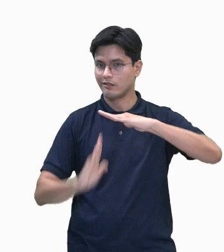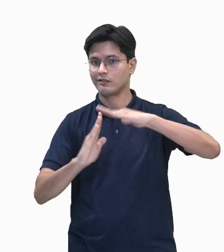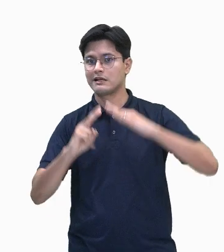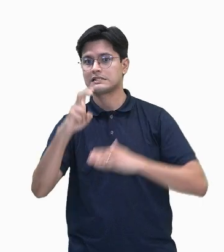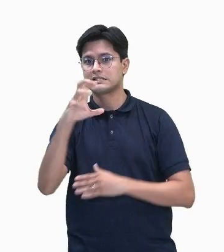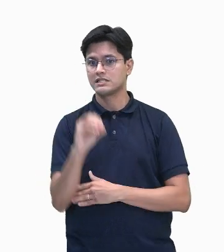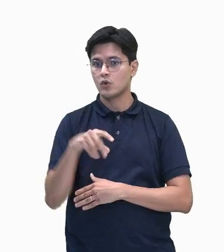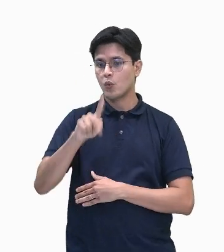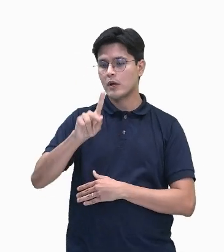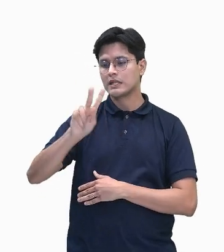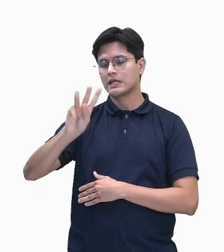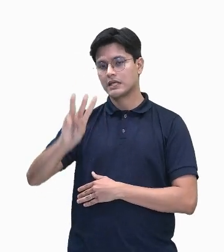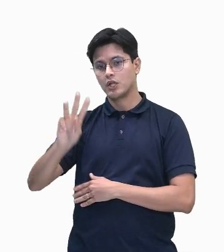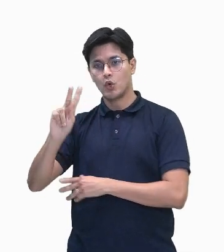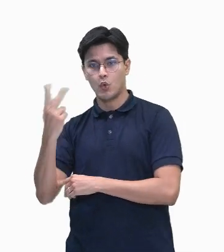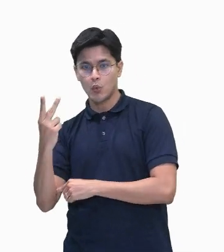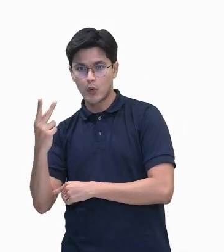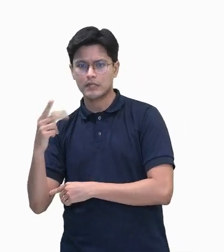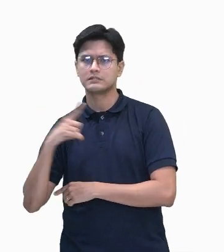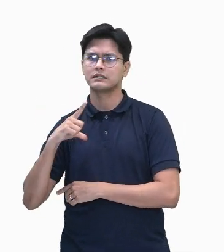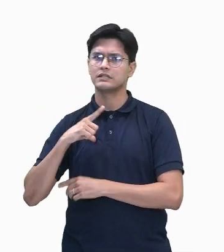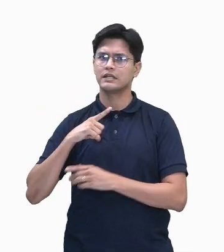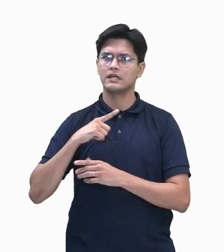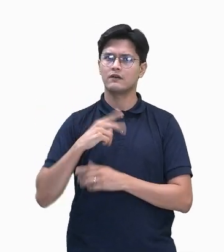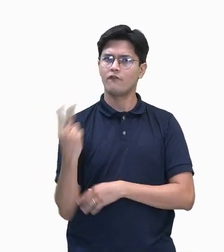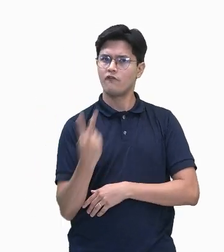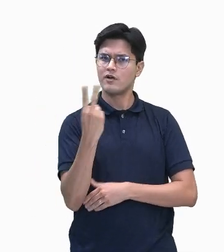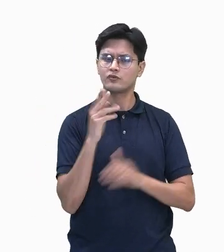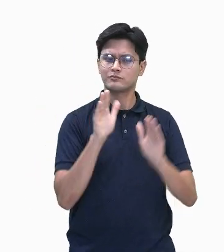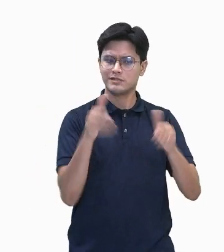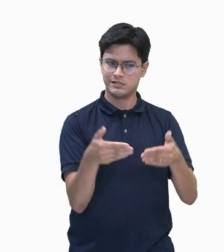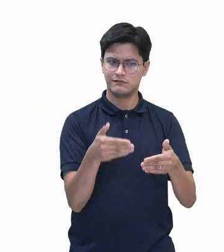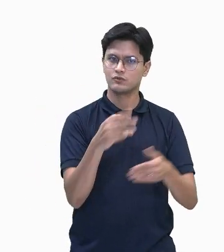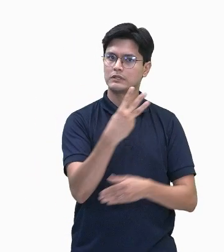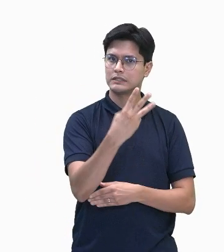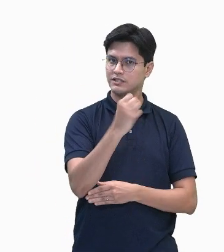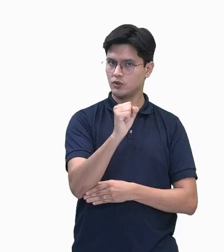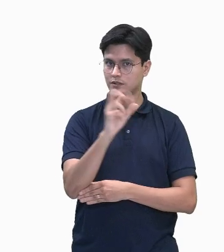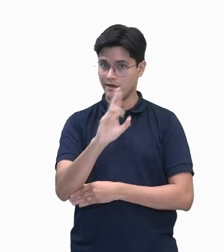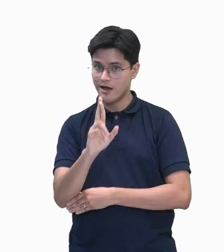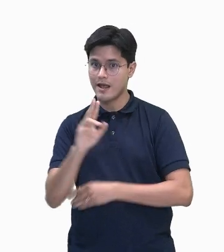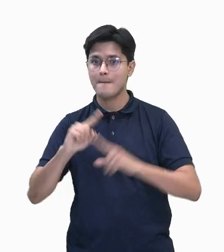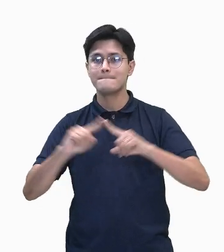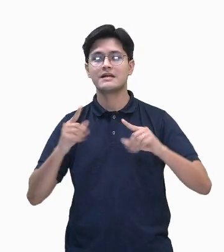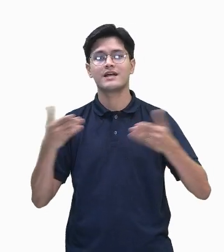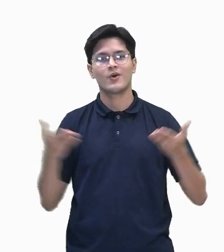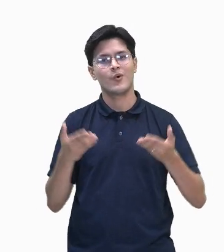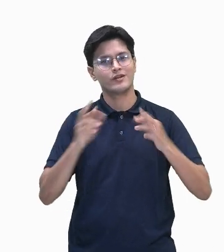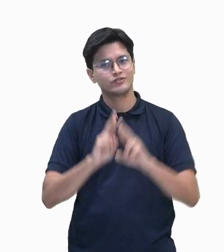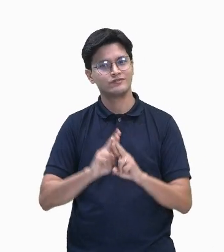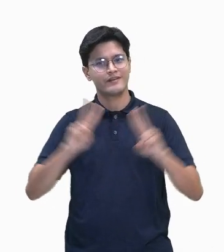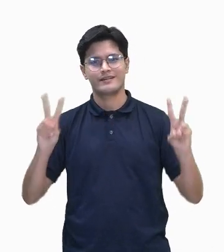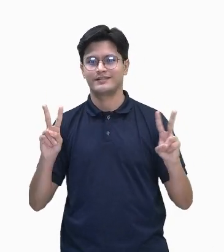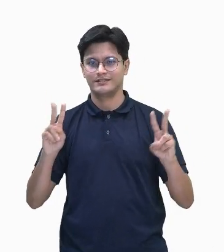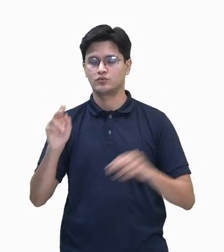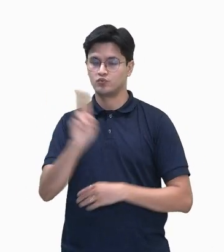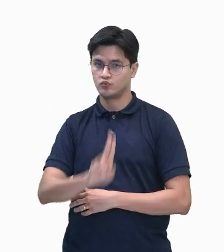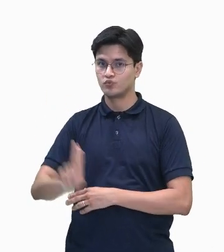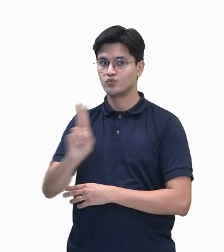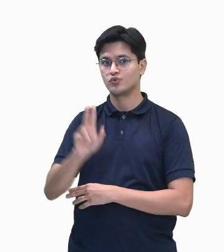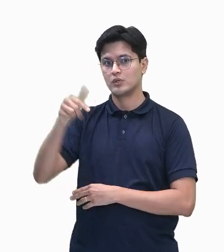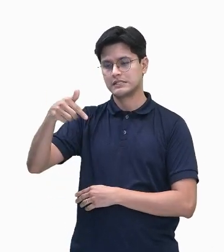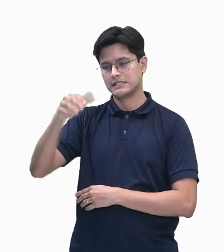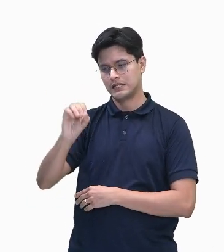Porque acima de 50 kW tem um valor que é um excedido, que é o 0,90 centavos